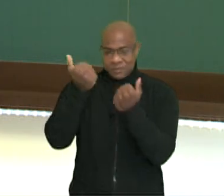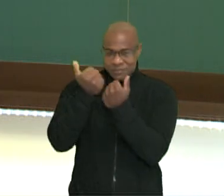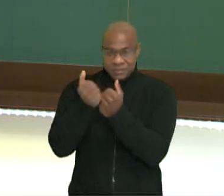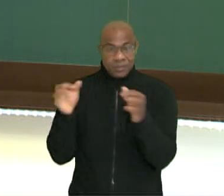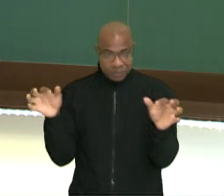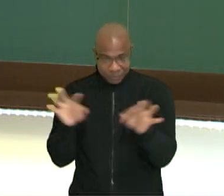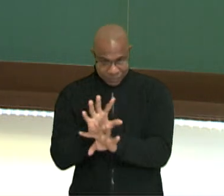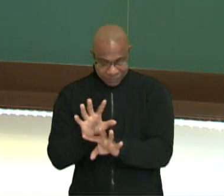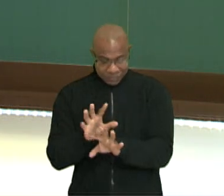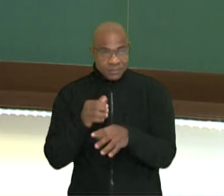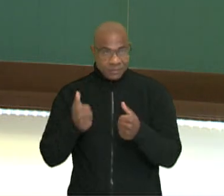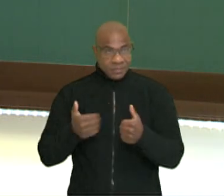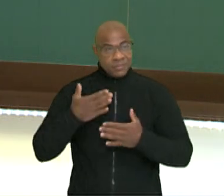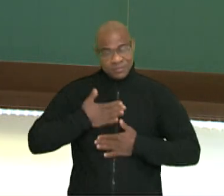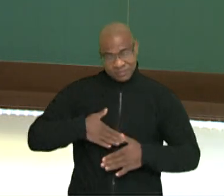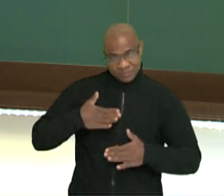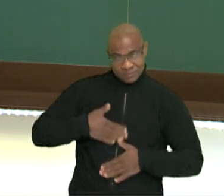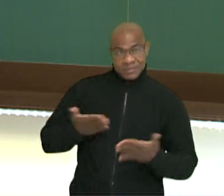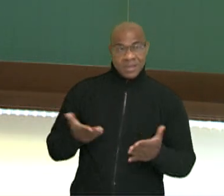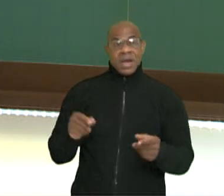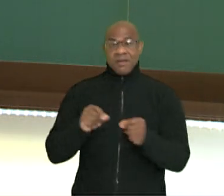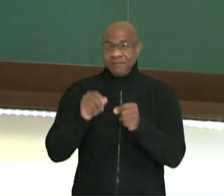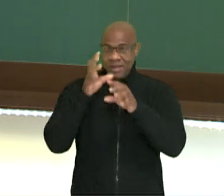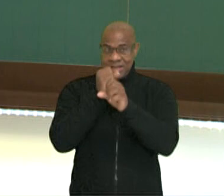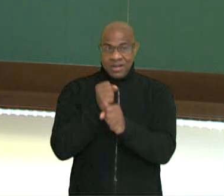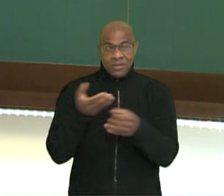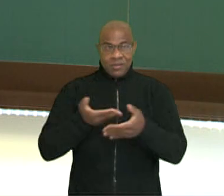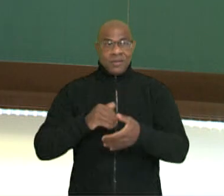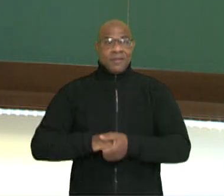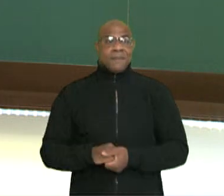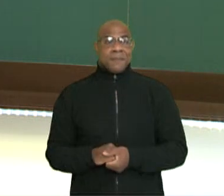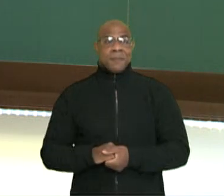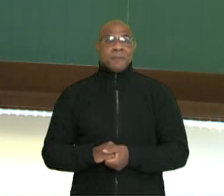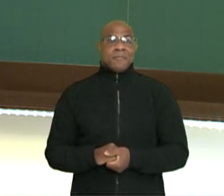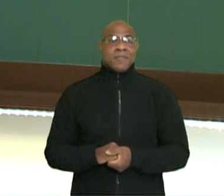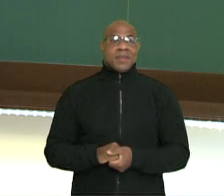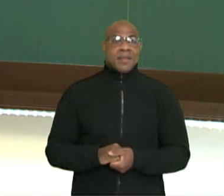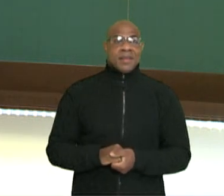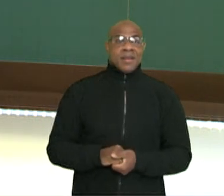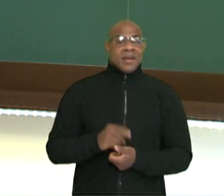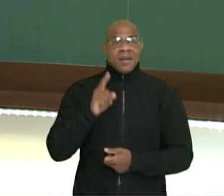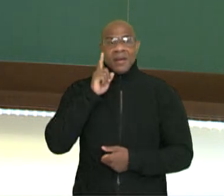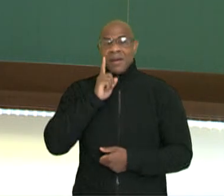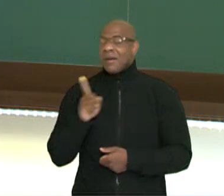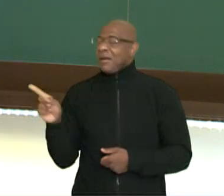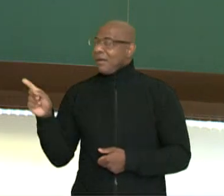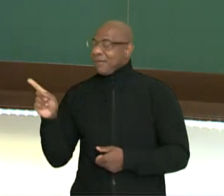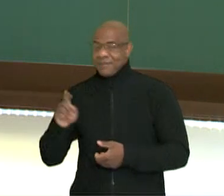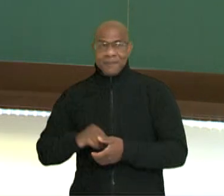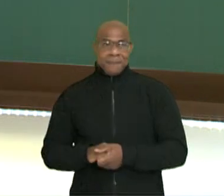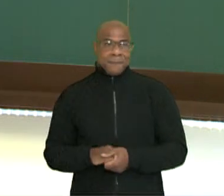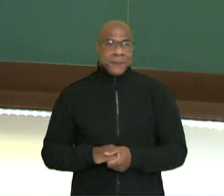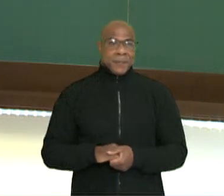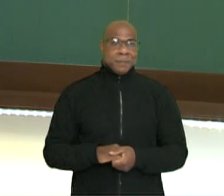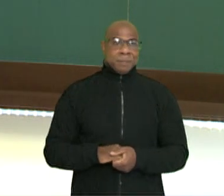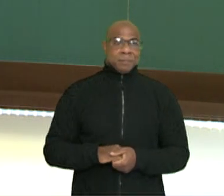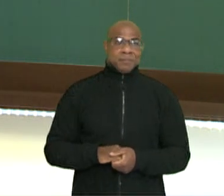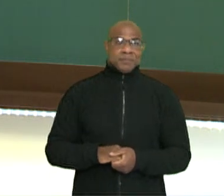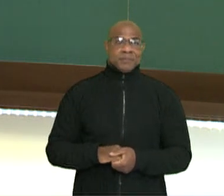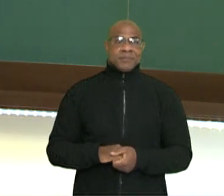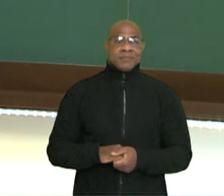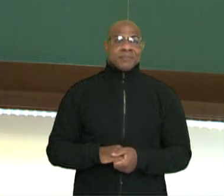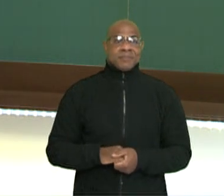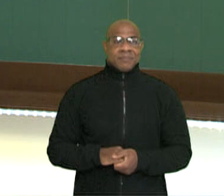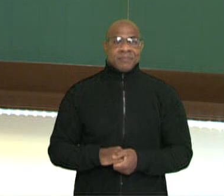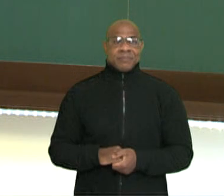Substituído devagar, corretamente, agora a gente faz as continhas. Menos 13 vezes menos 13 dá mais 169.